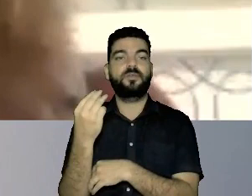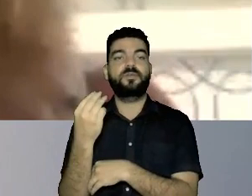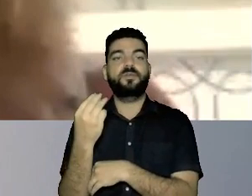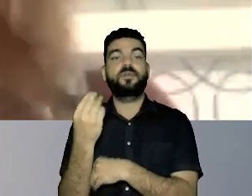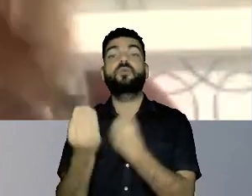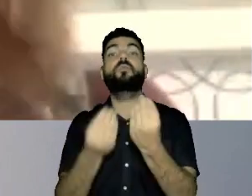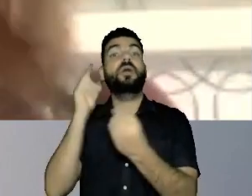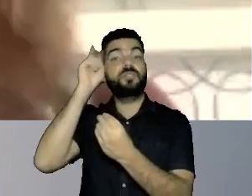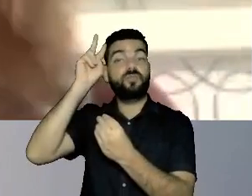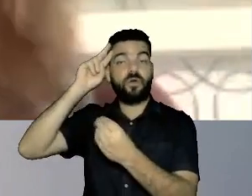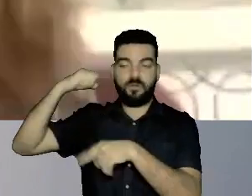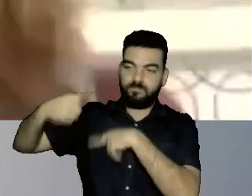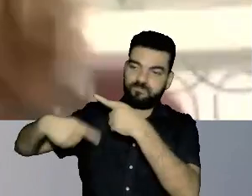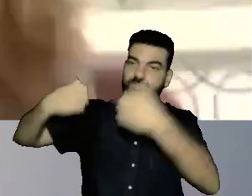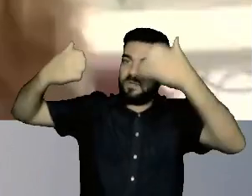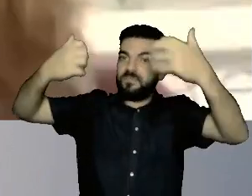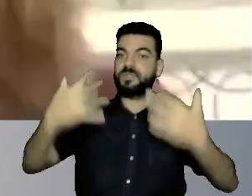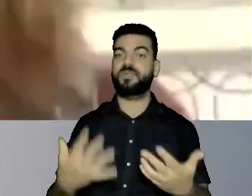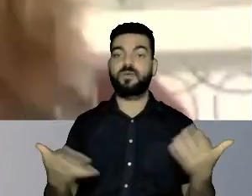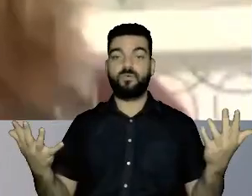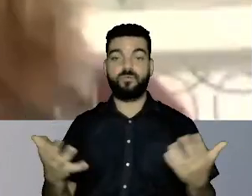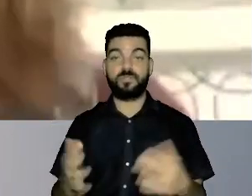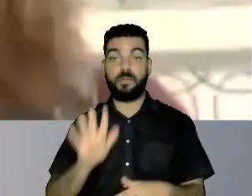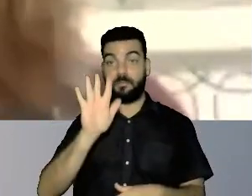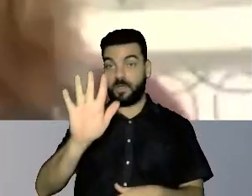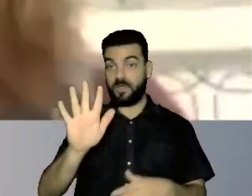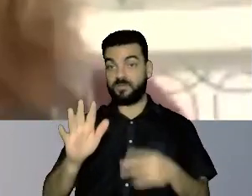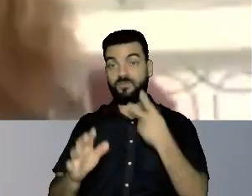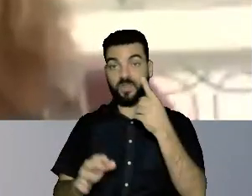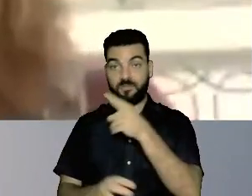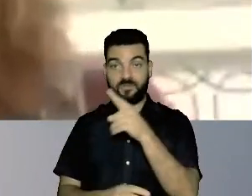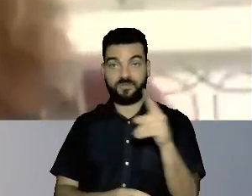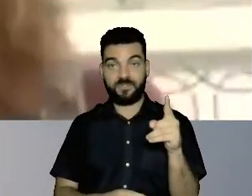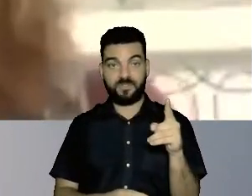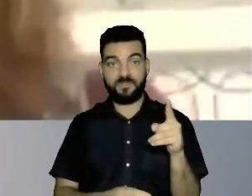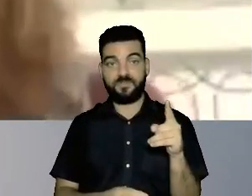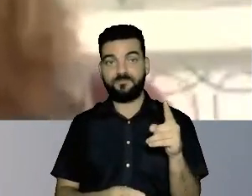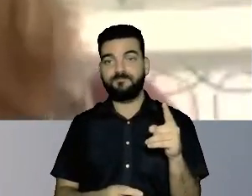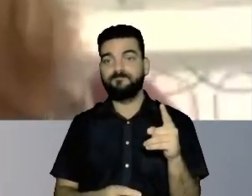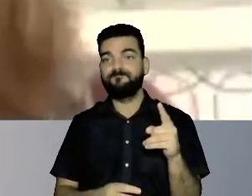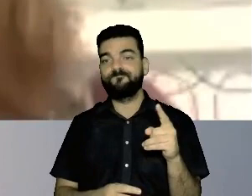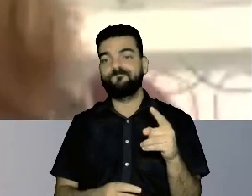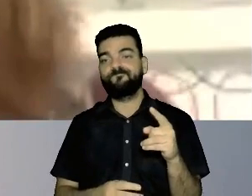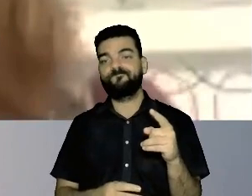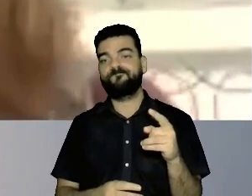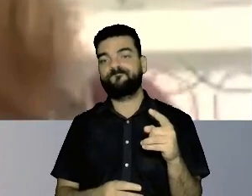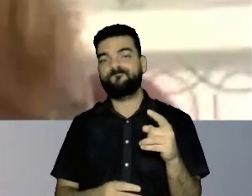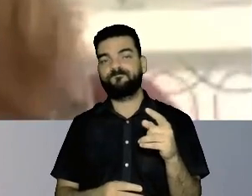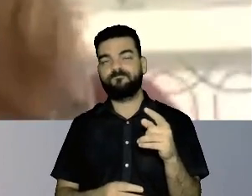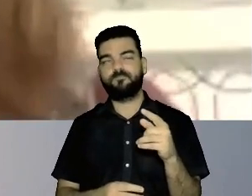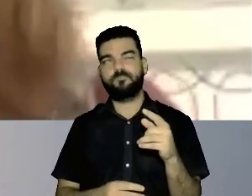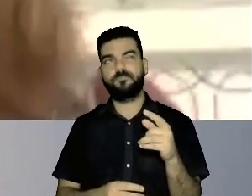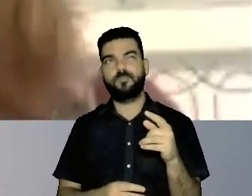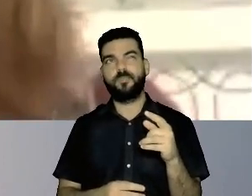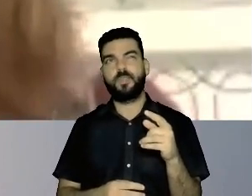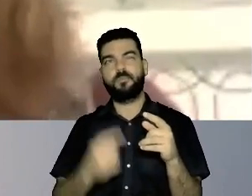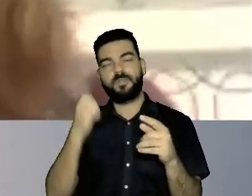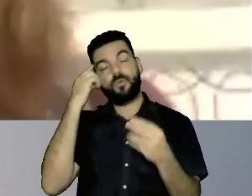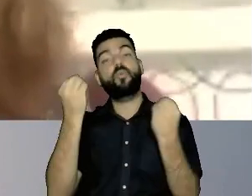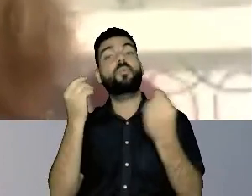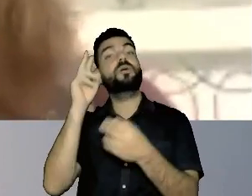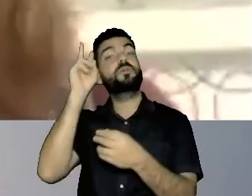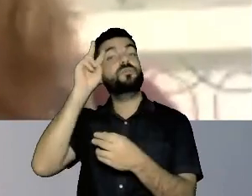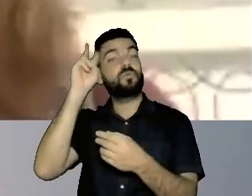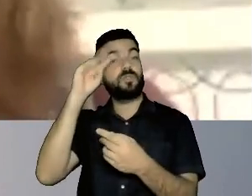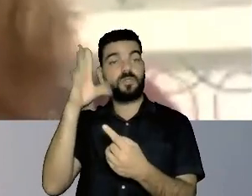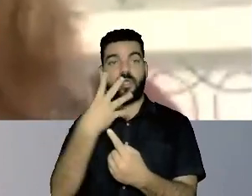Ainda falando sobre a questão da memória e da forma como que a história é contada, a gente não pode esquecer